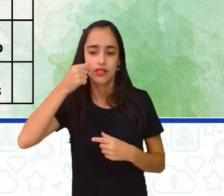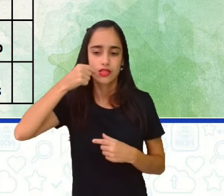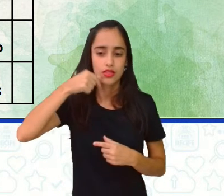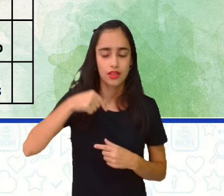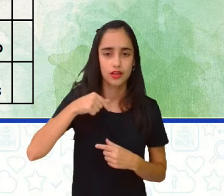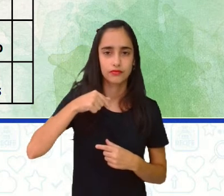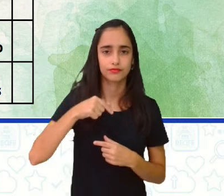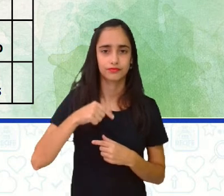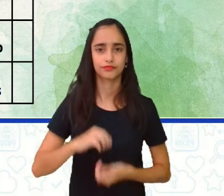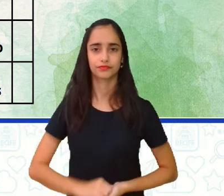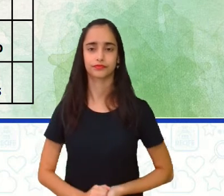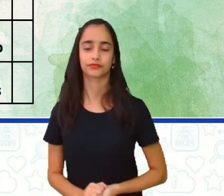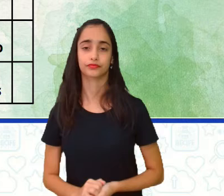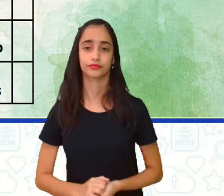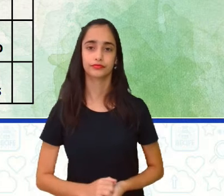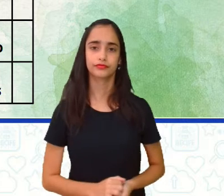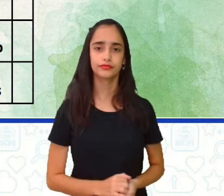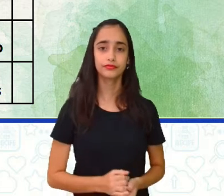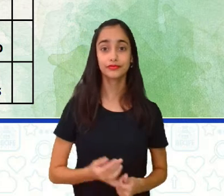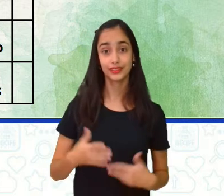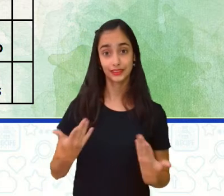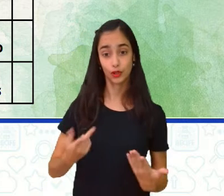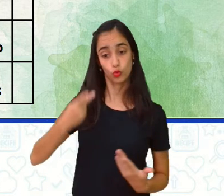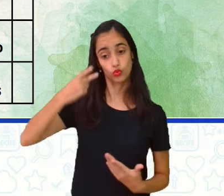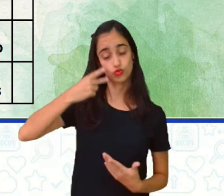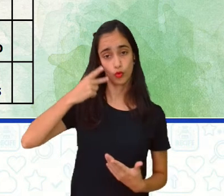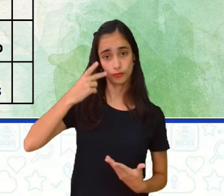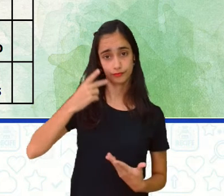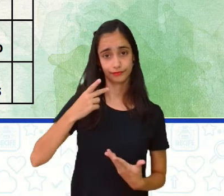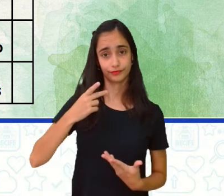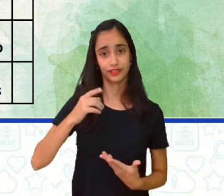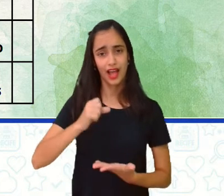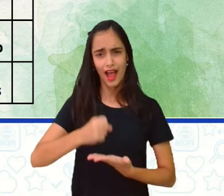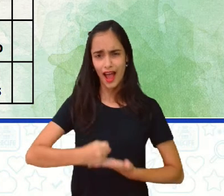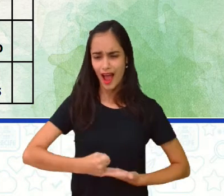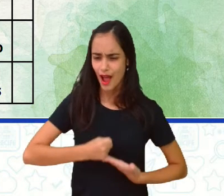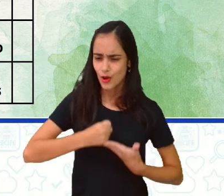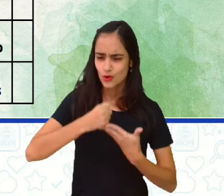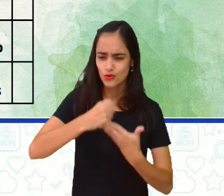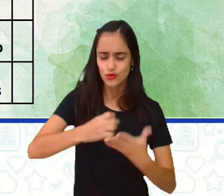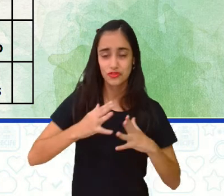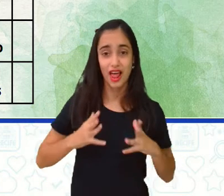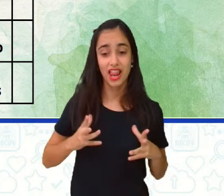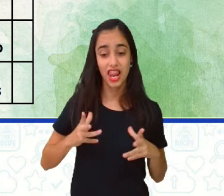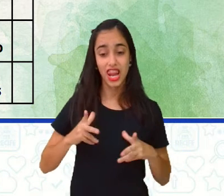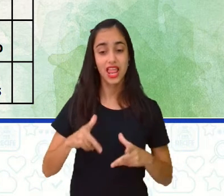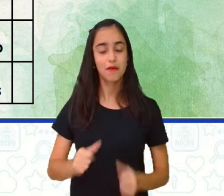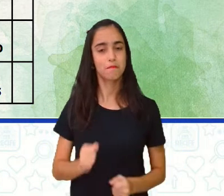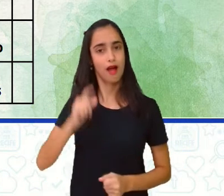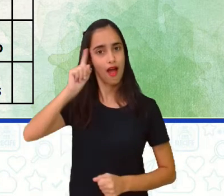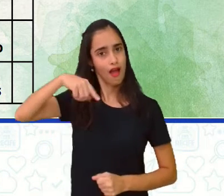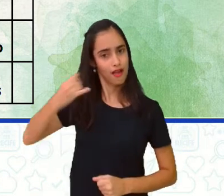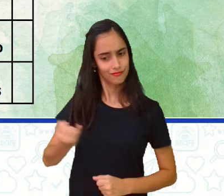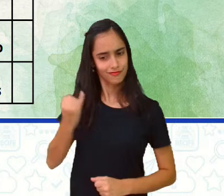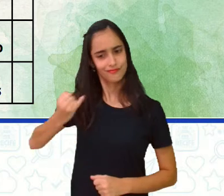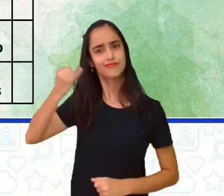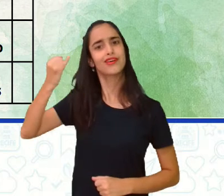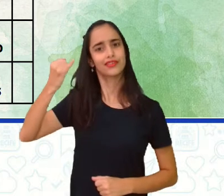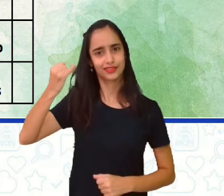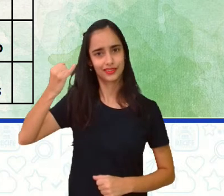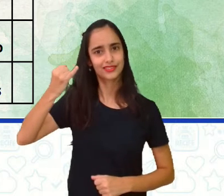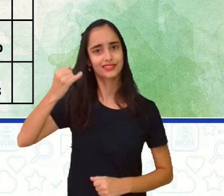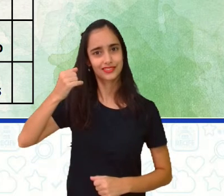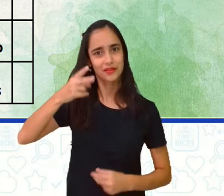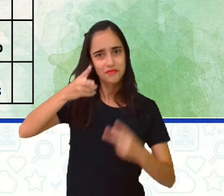da lágrima e também da saliva, eles lubrificam e limpam. Então, veja a importância, como foi colocado no